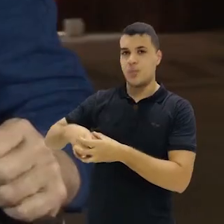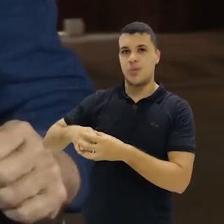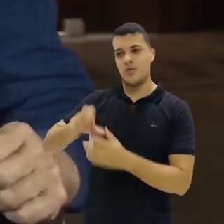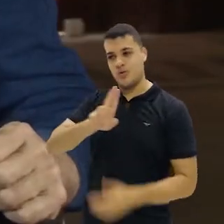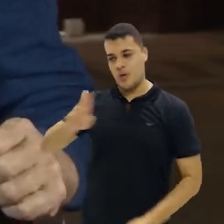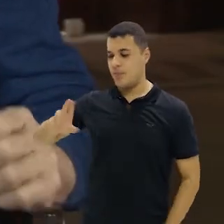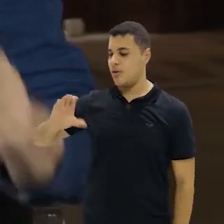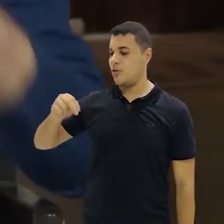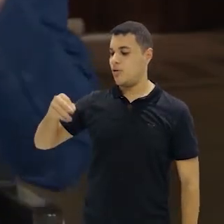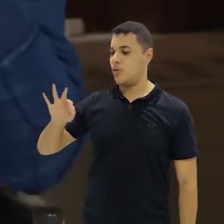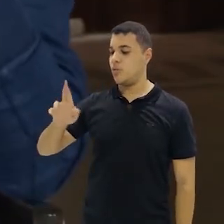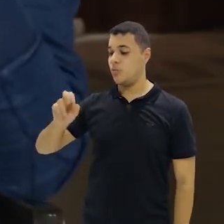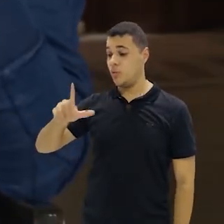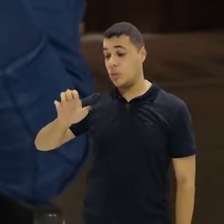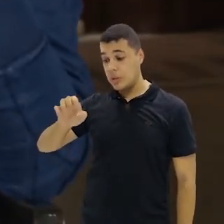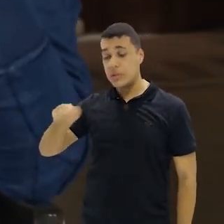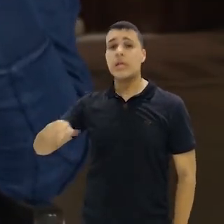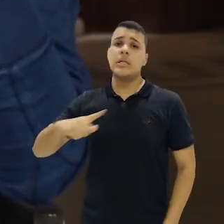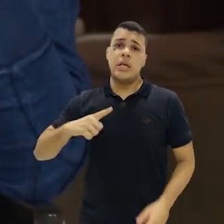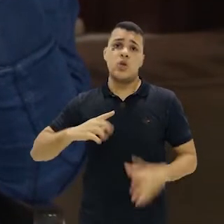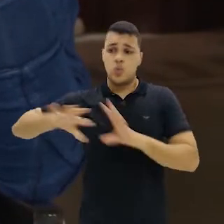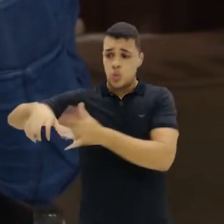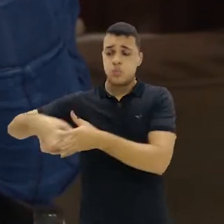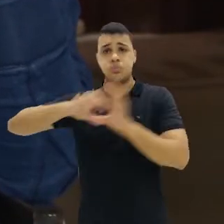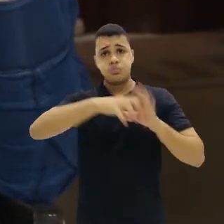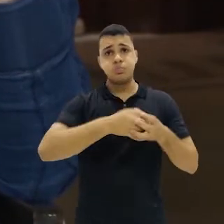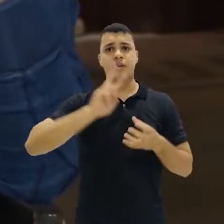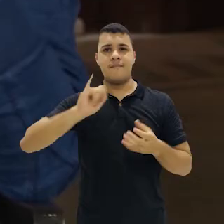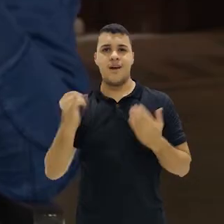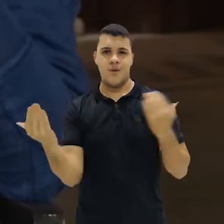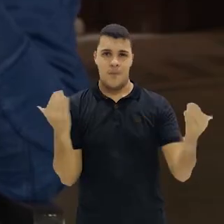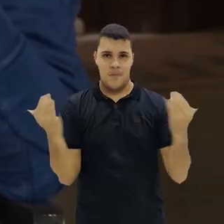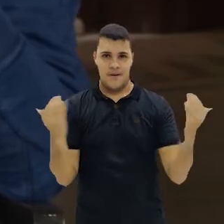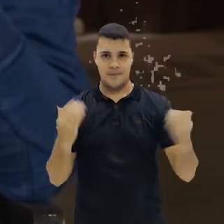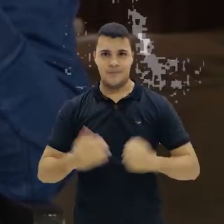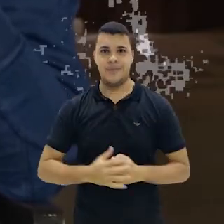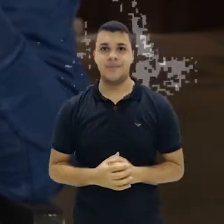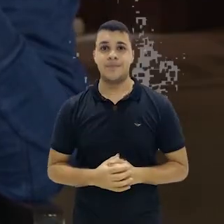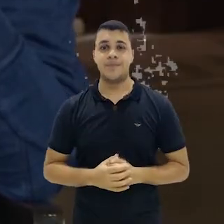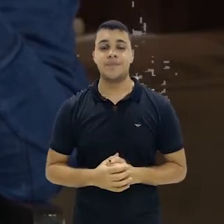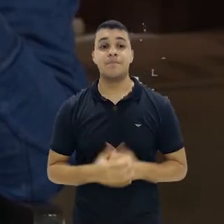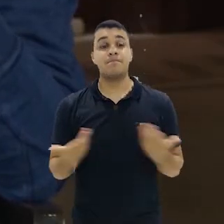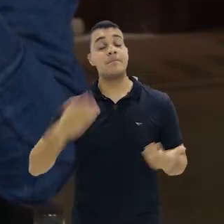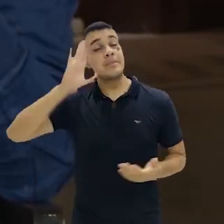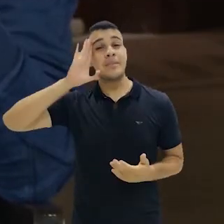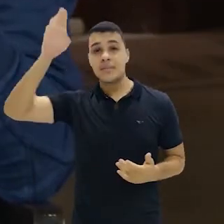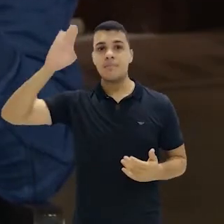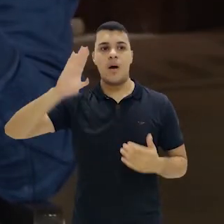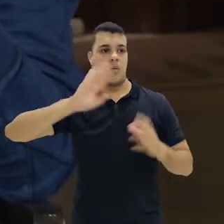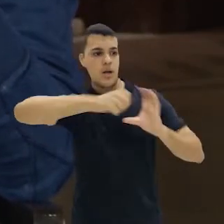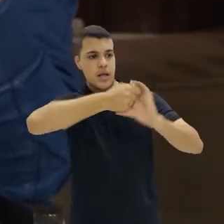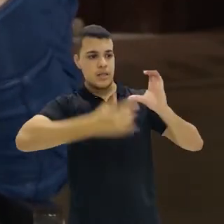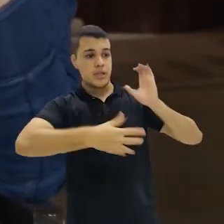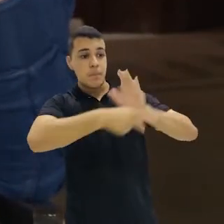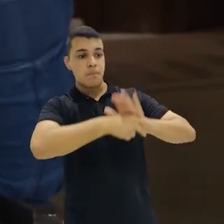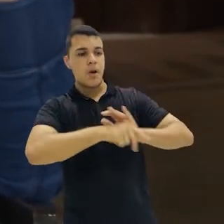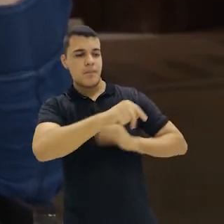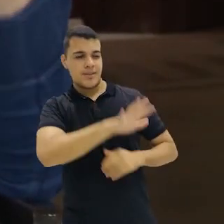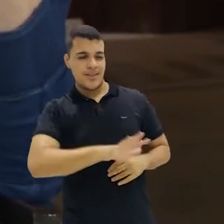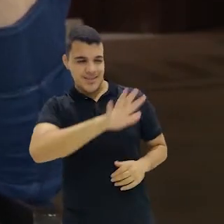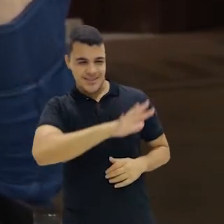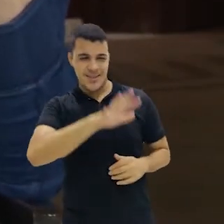comparados. As principais características desses desenhos, dos desenhos de intervenção, é que